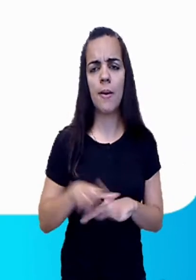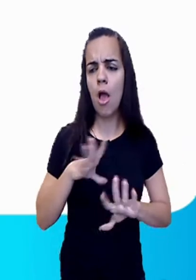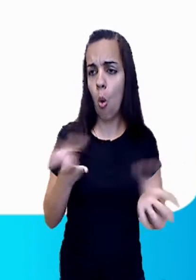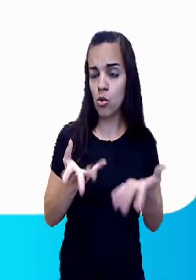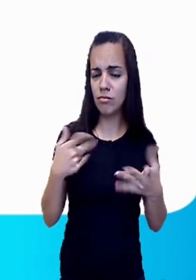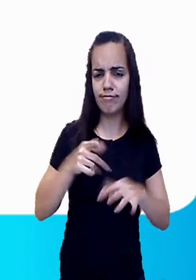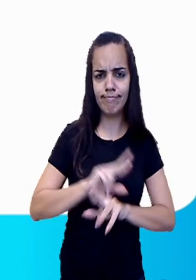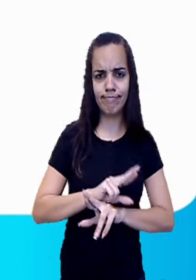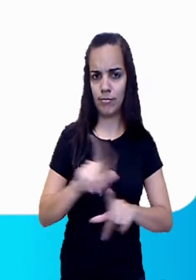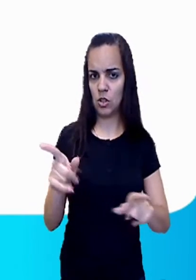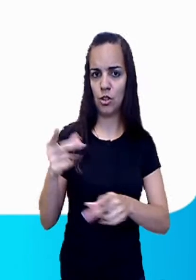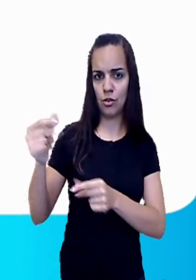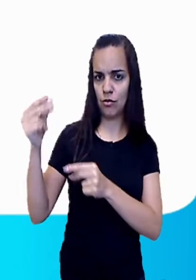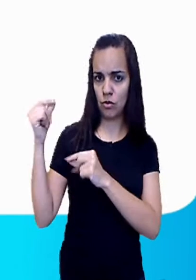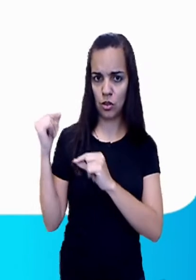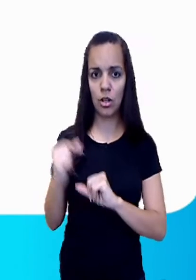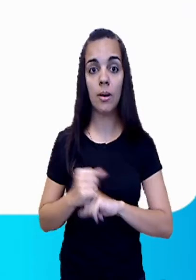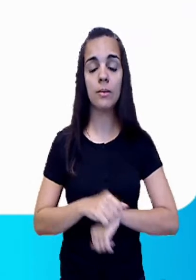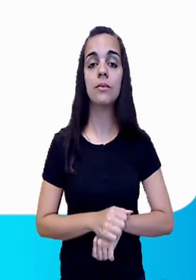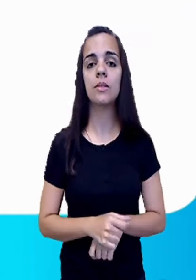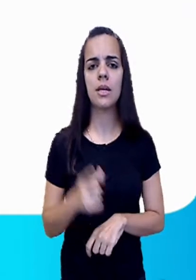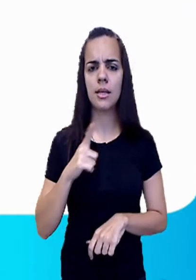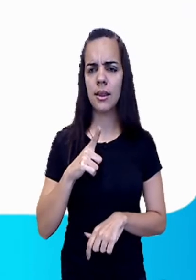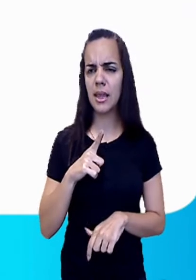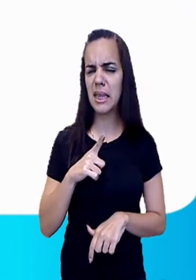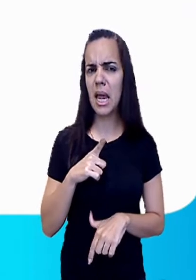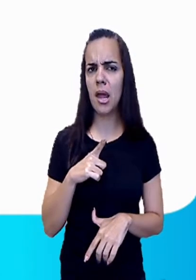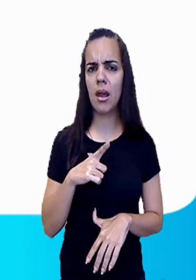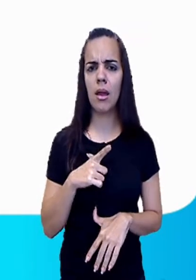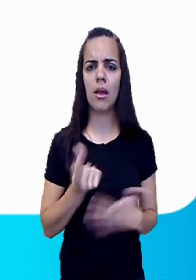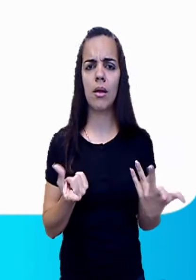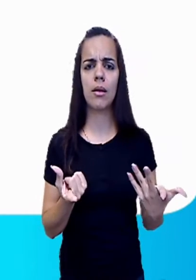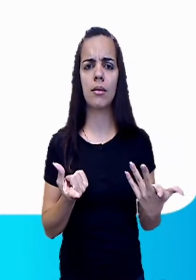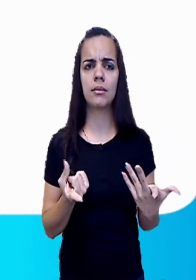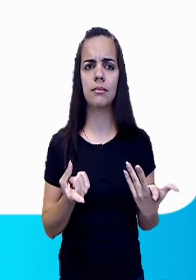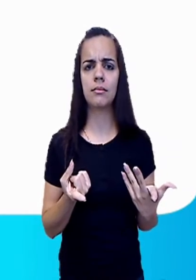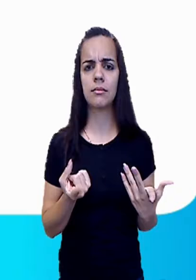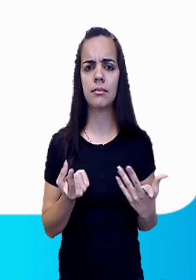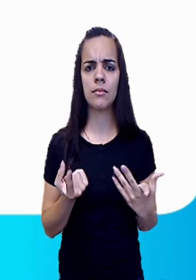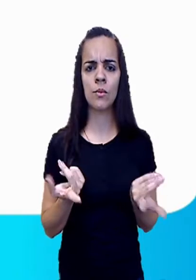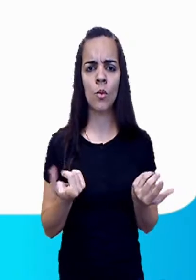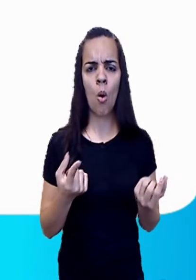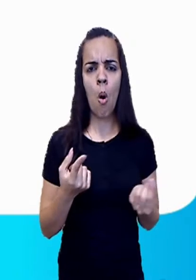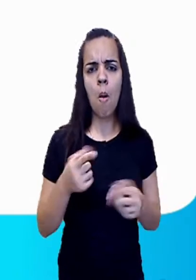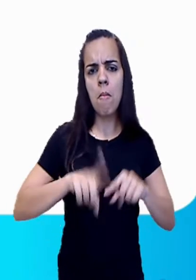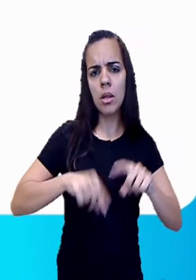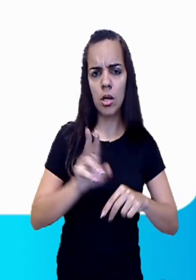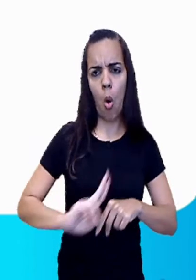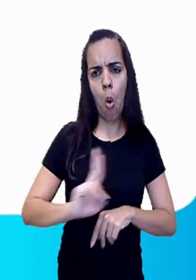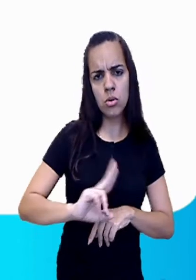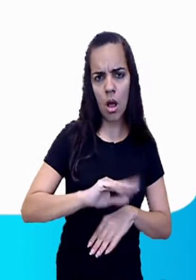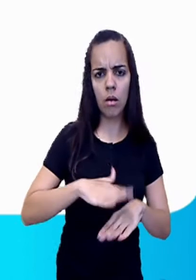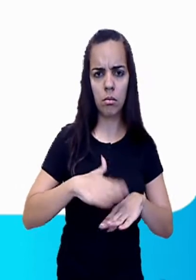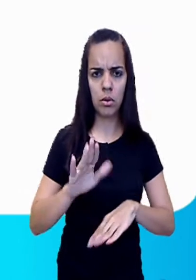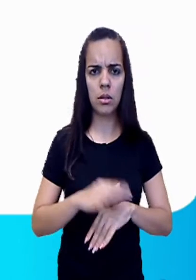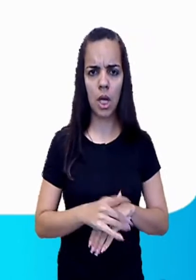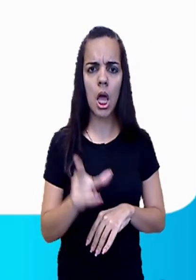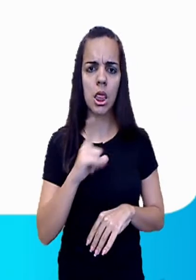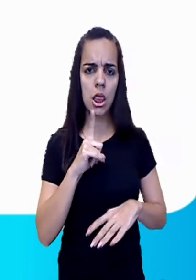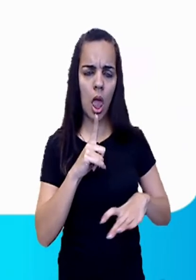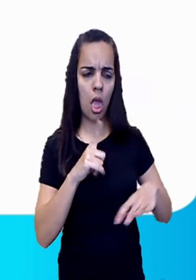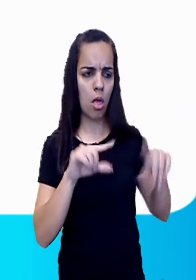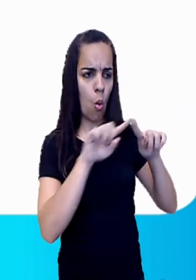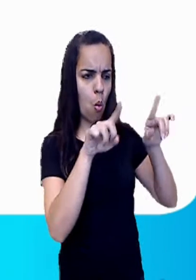extremamente potentes, que elas conseguem fazer... a gente pode usar tanto a lavra, que